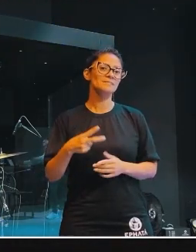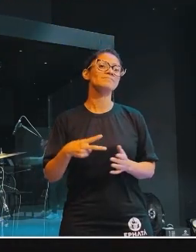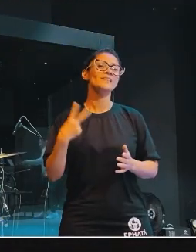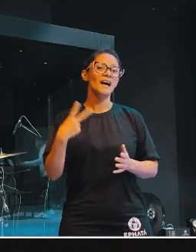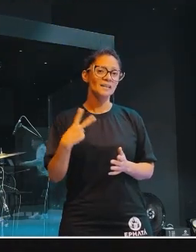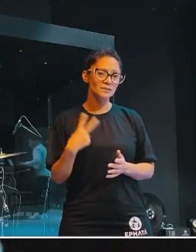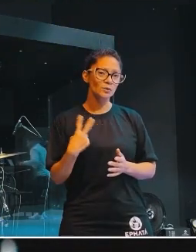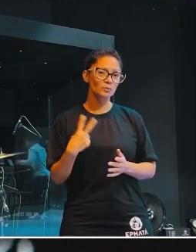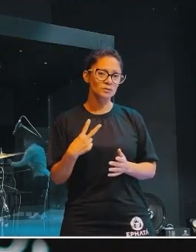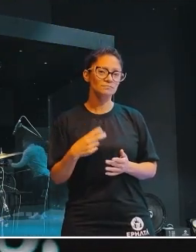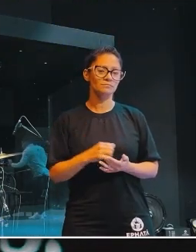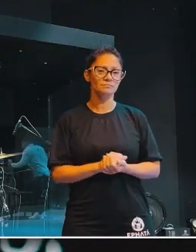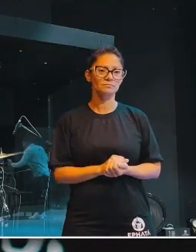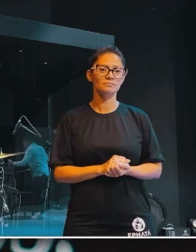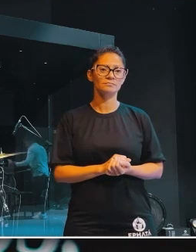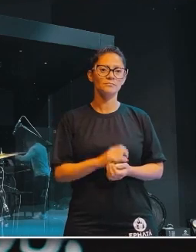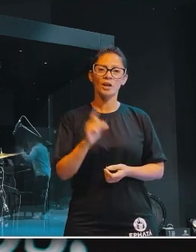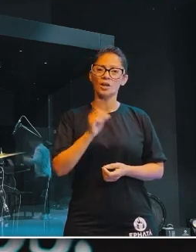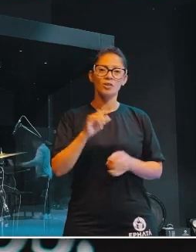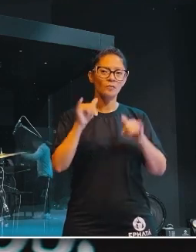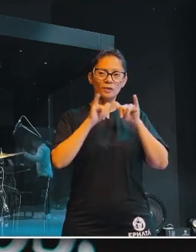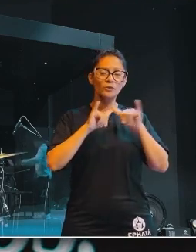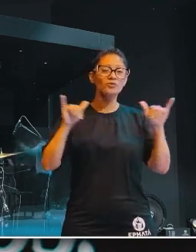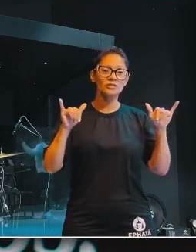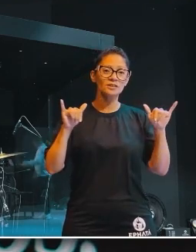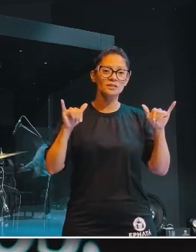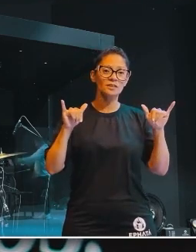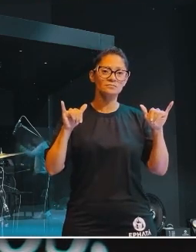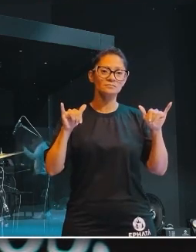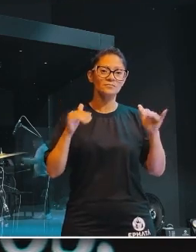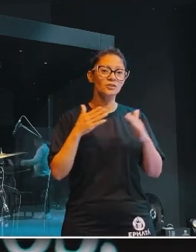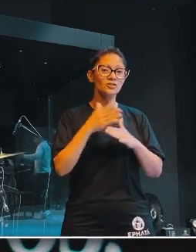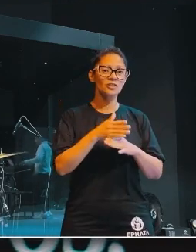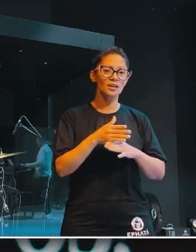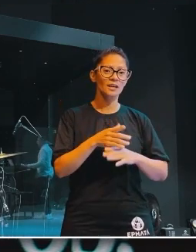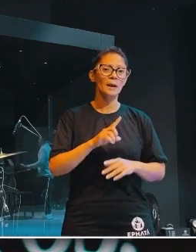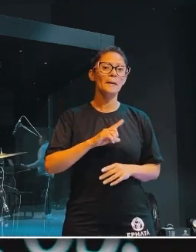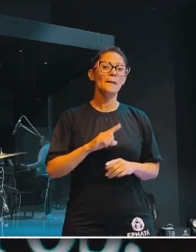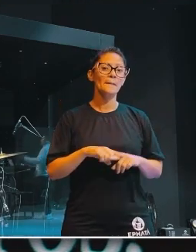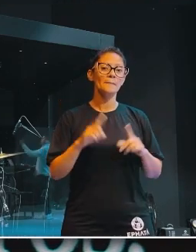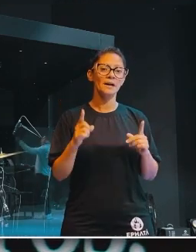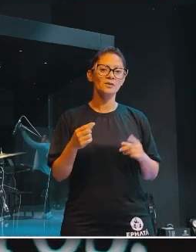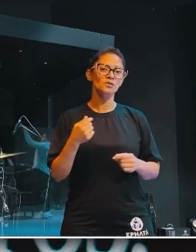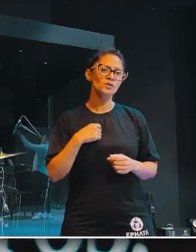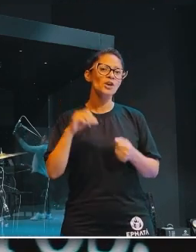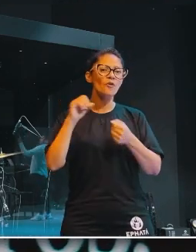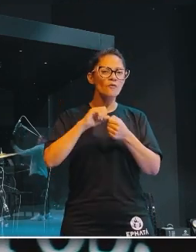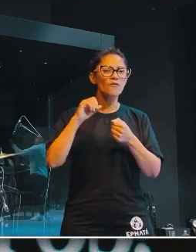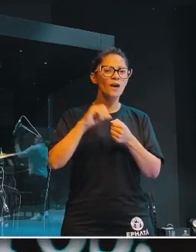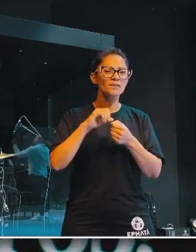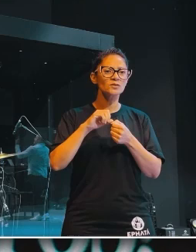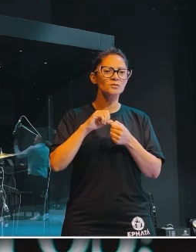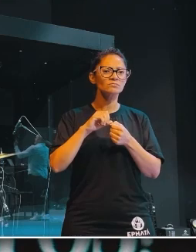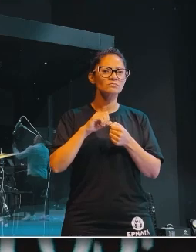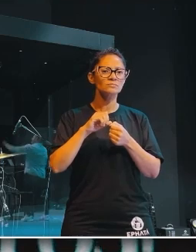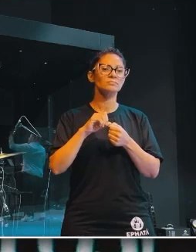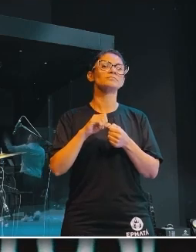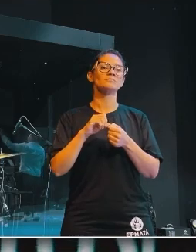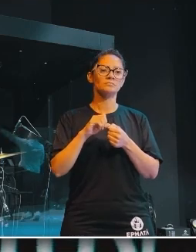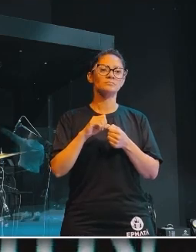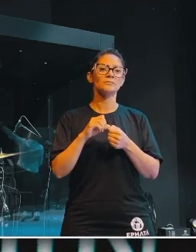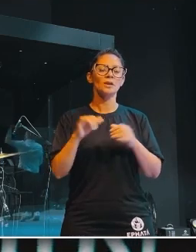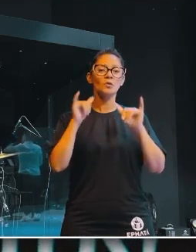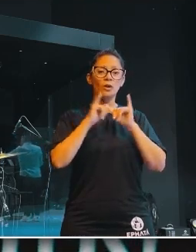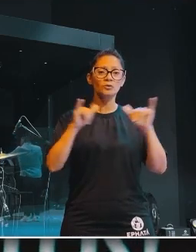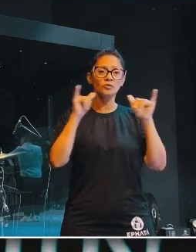Irmão, o que conta não é a notícia que chega, mas o que eu faço com a notícia que chega. Porque mais importante, olha para mim,